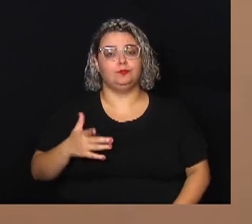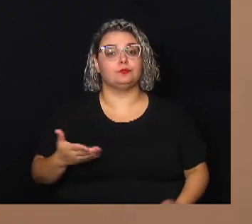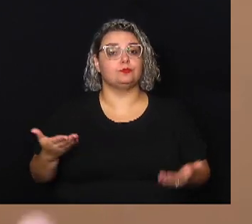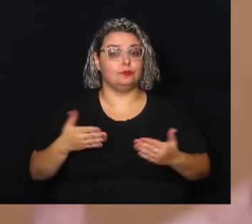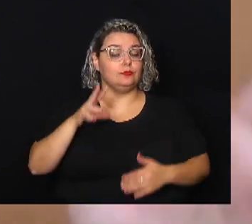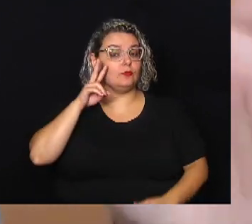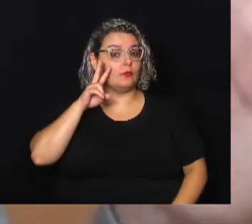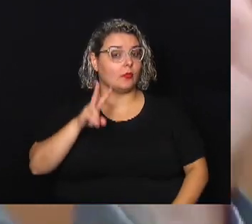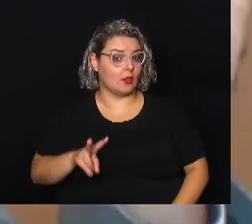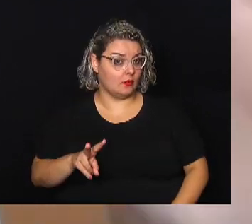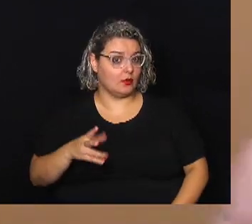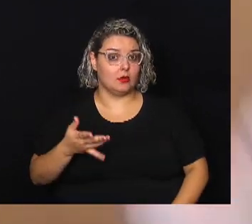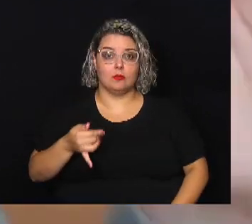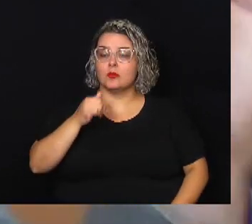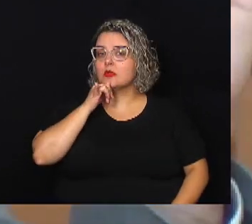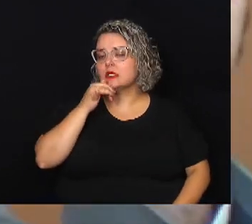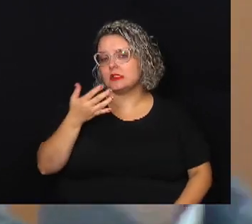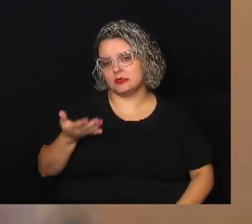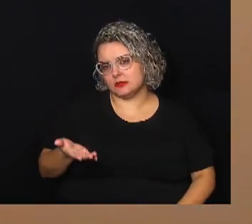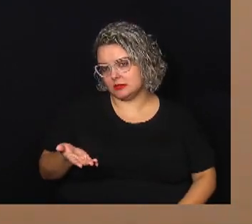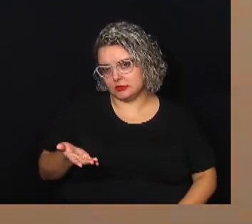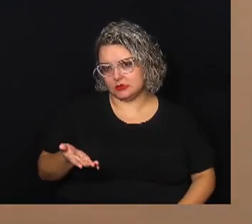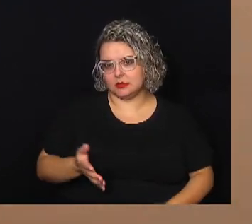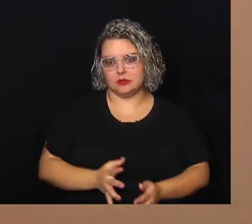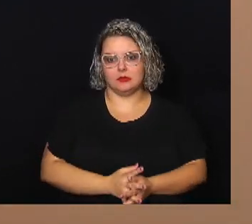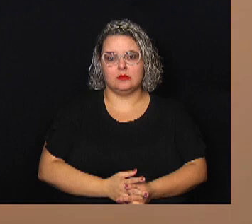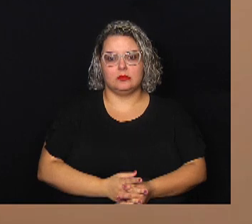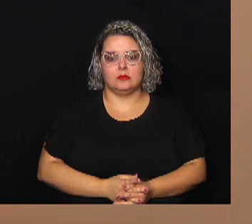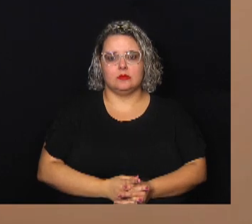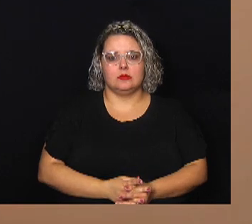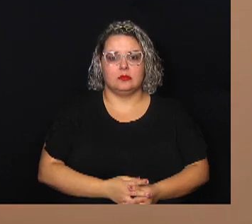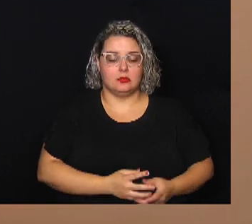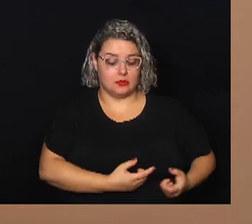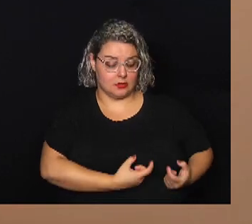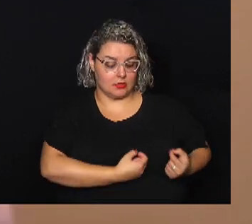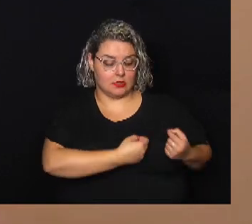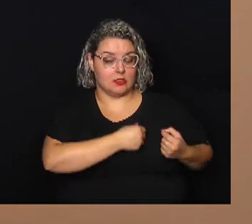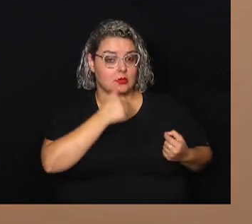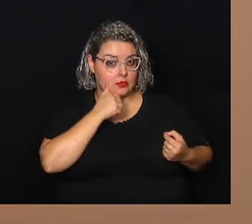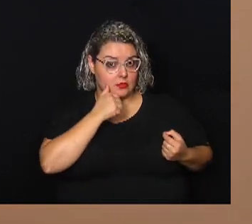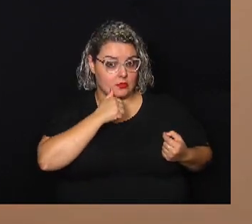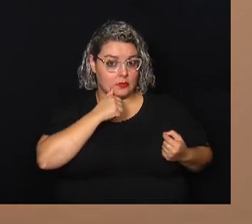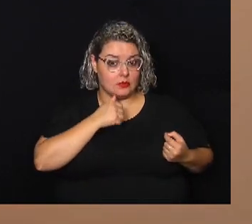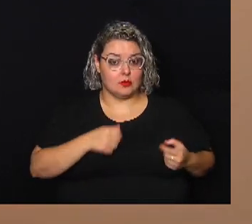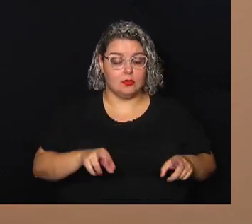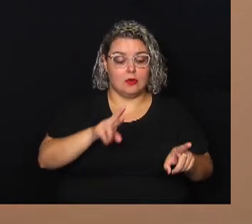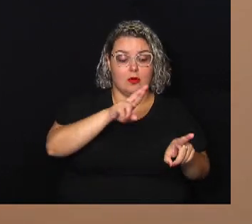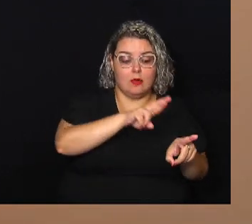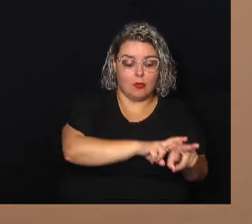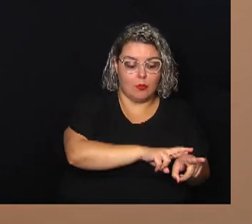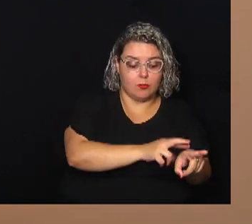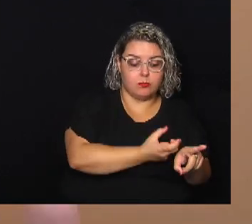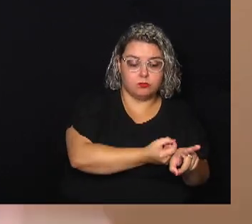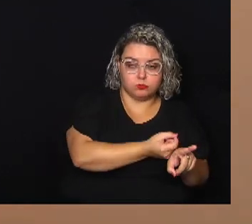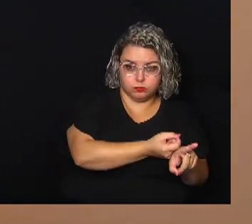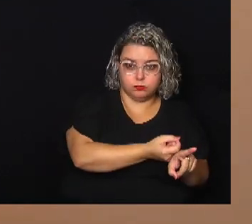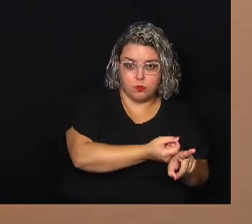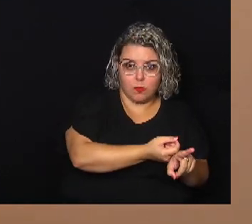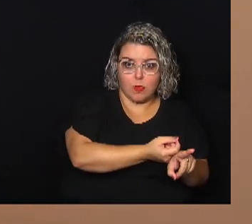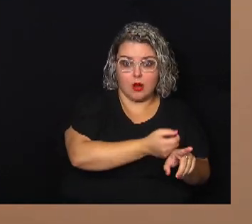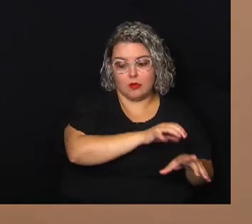por exemplo, tirando câncer de mama na mulher e câncer de próstata no homem, hoje o